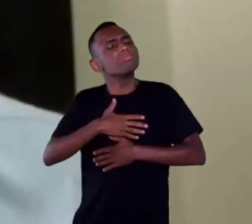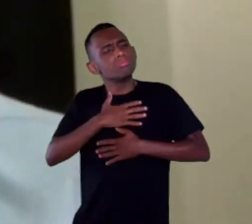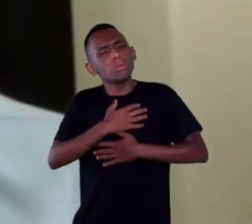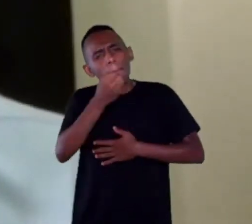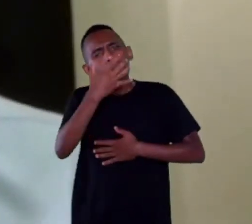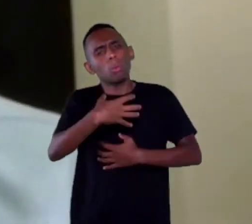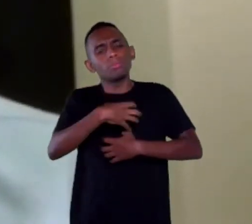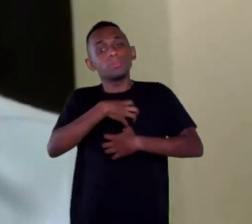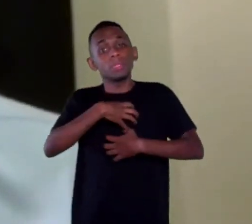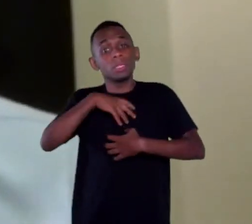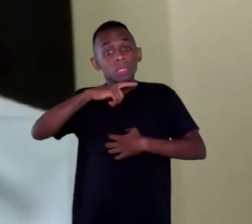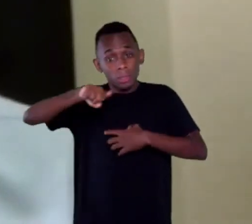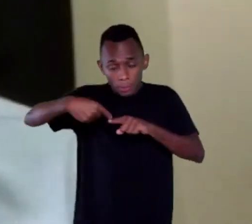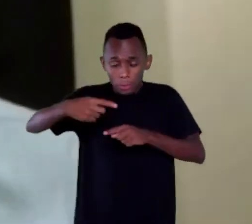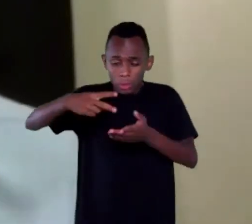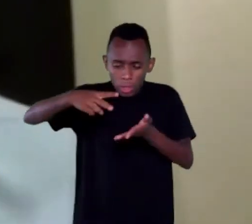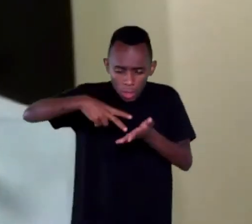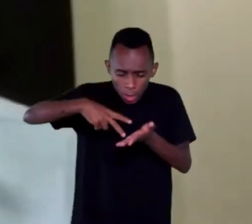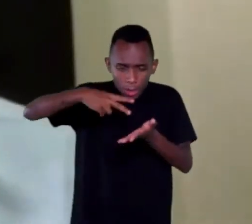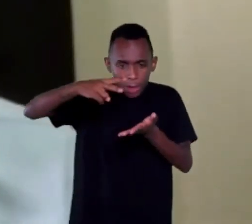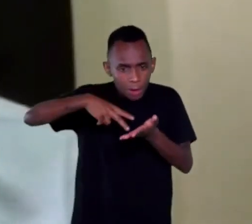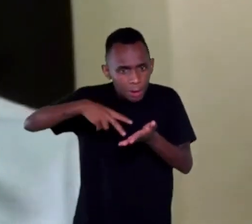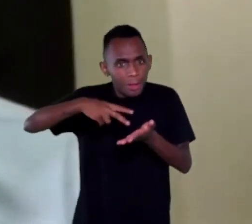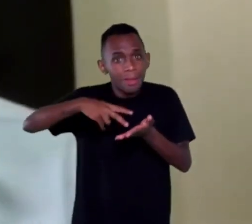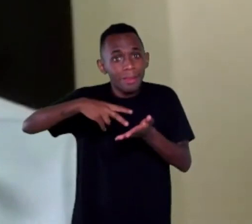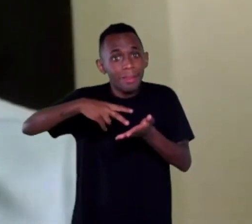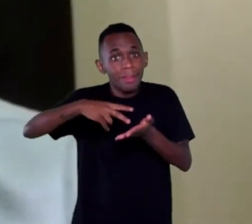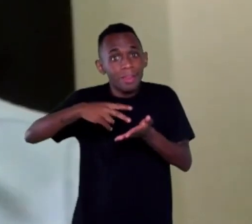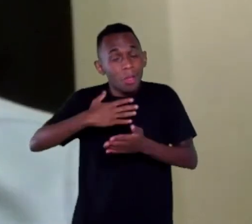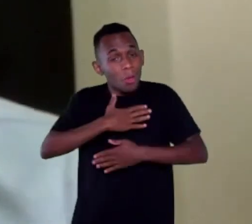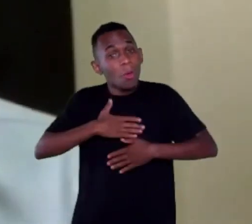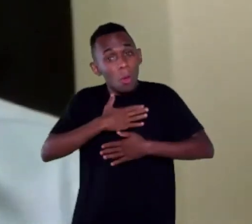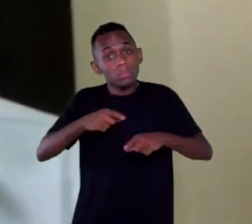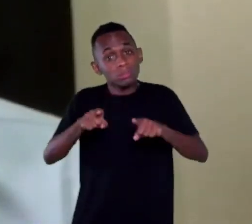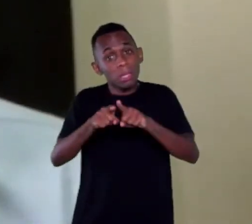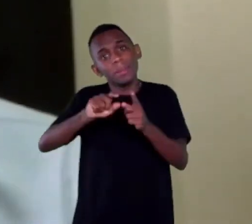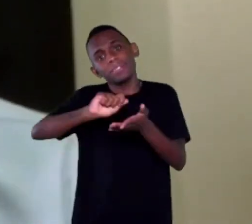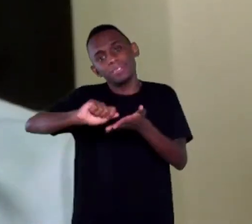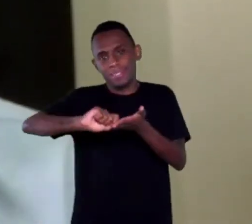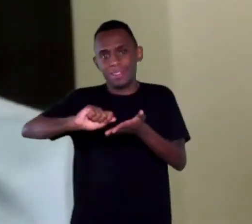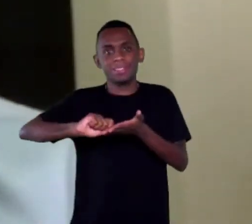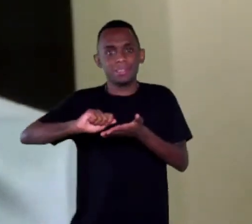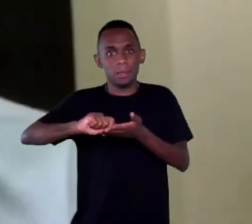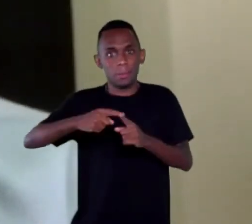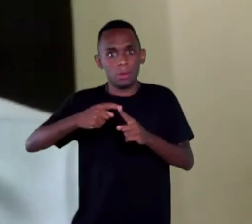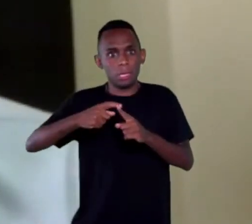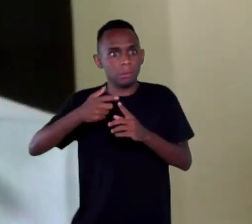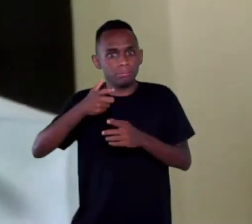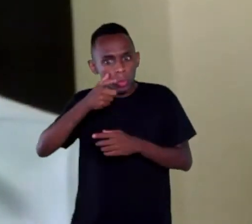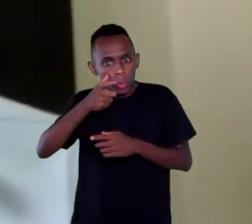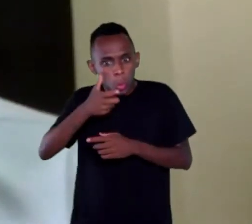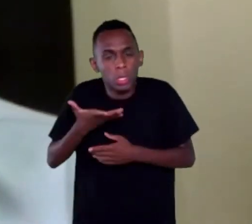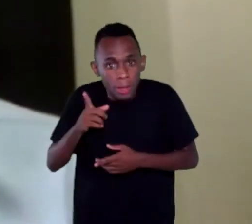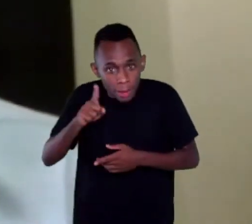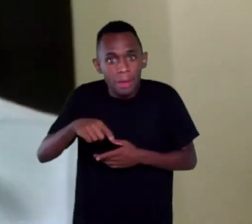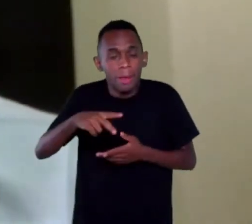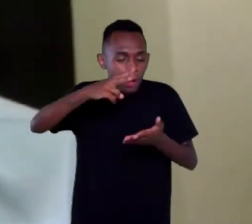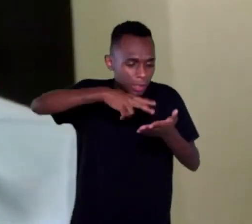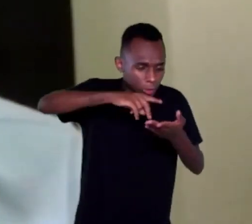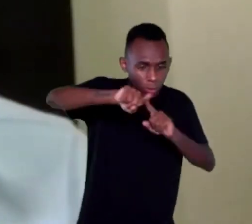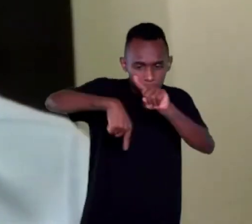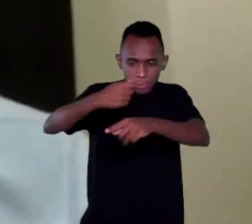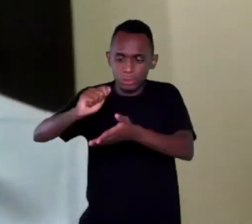da leitura, a gente acaba pegando gosto pela escrita, né? Porque o que aguça a curiosidade é a leitura.